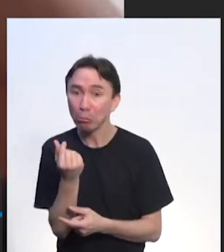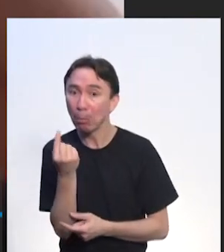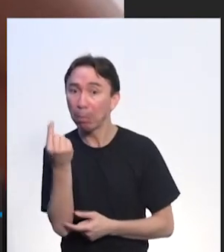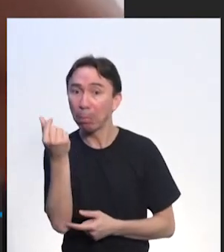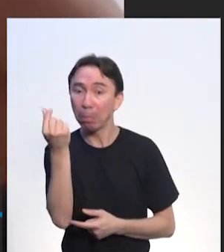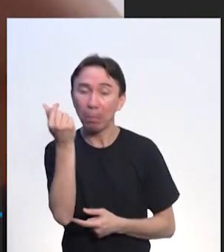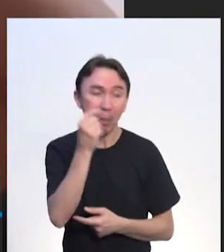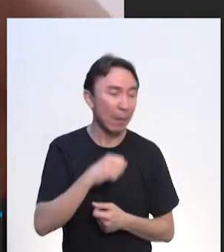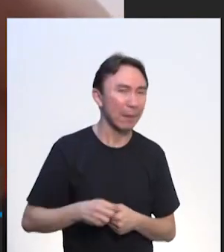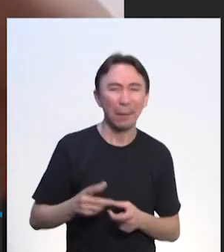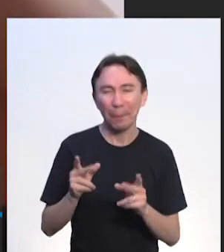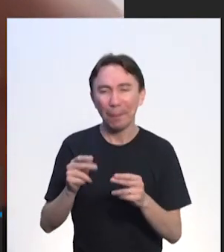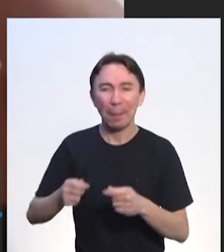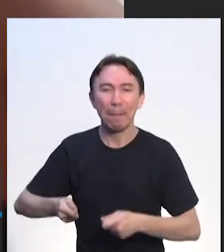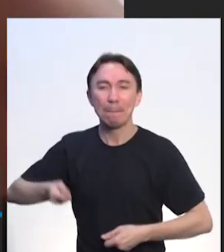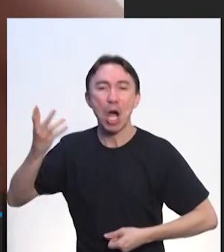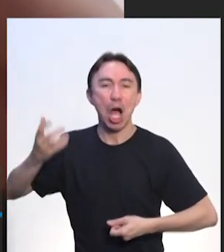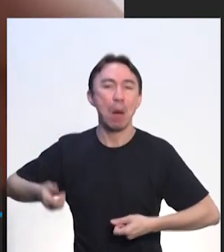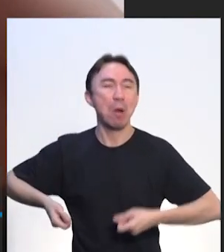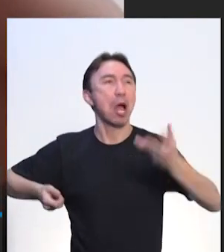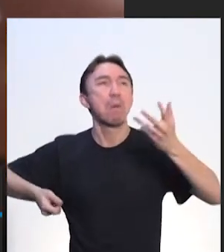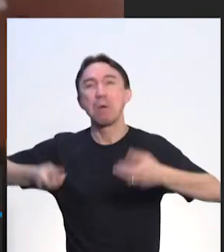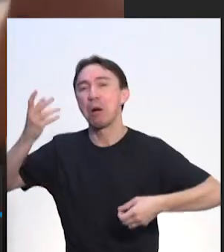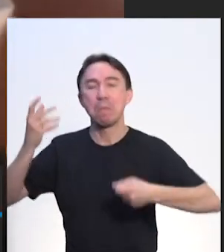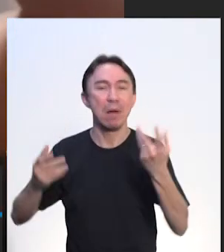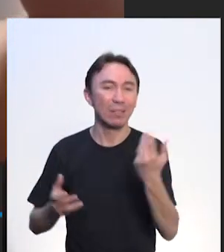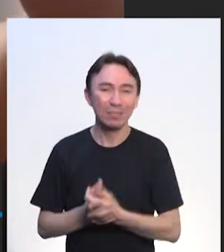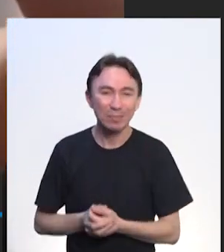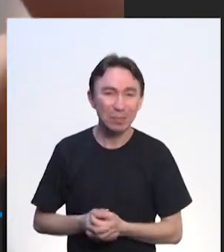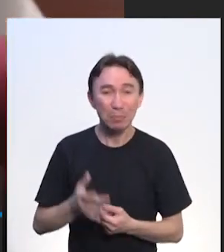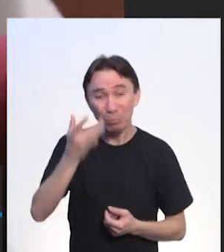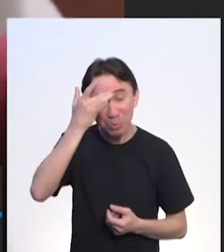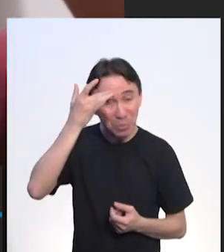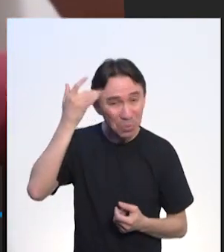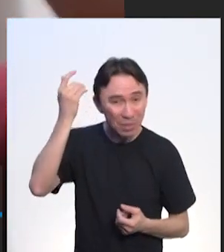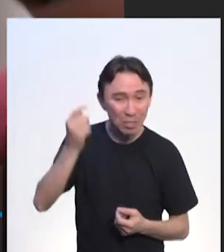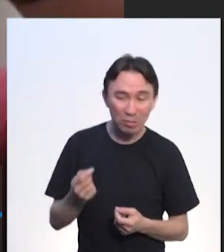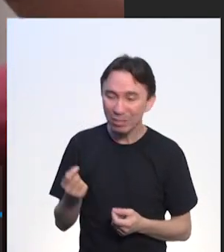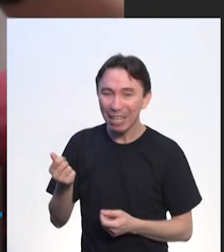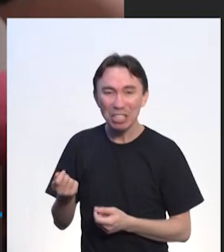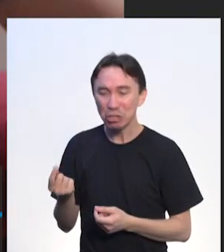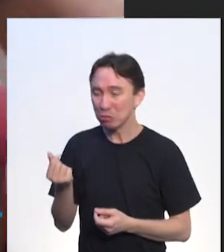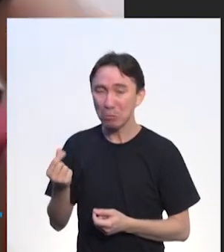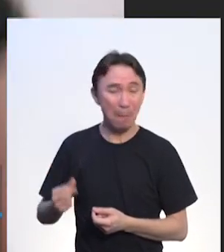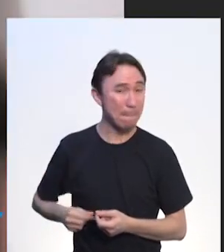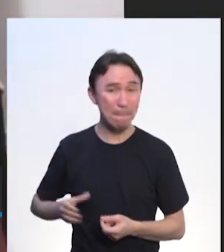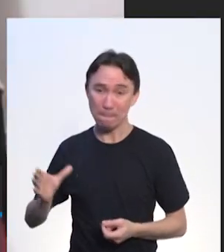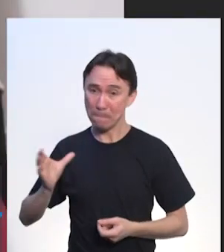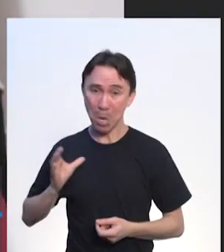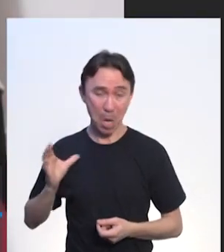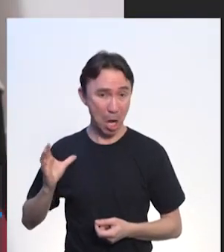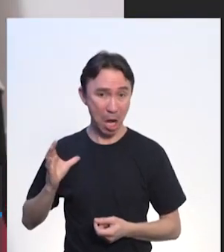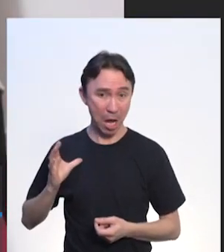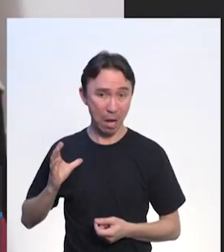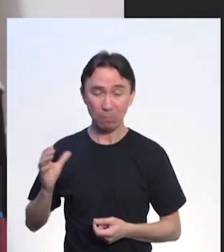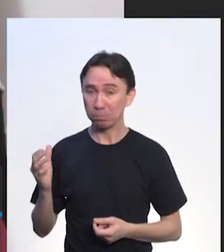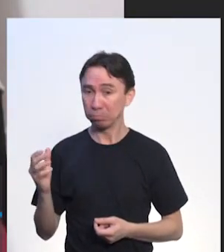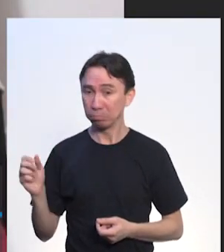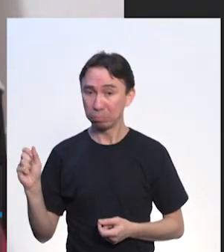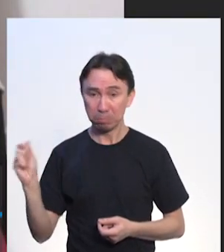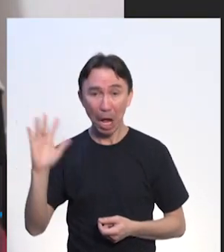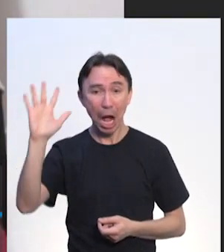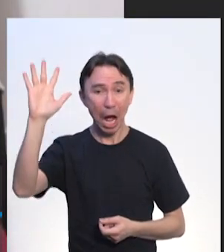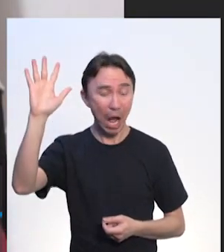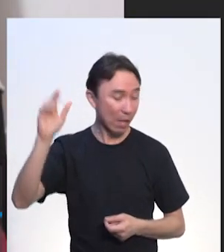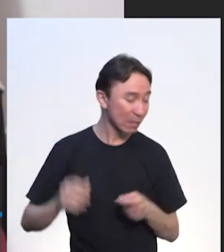tão grande, né, entre quem está ganhando muito e quem não está ganhando nada, isso também é um impacto.